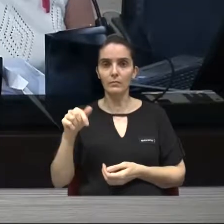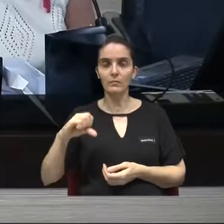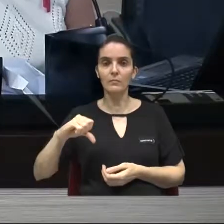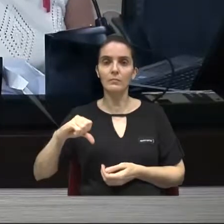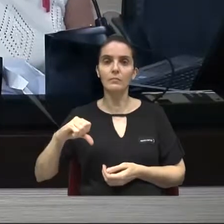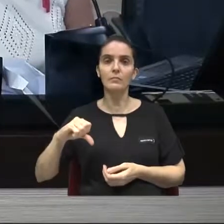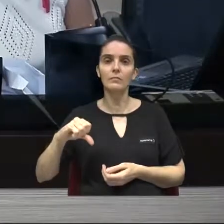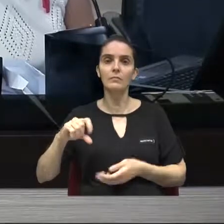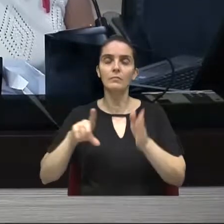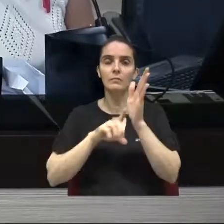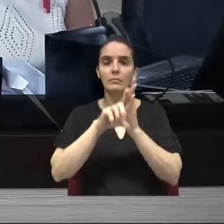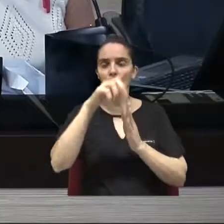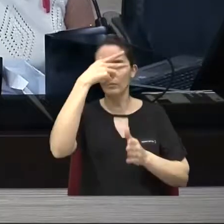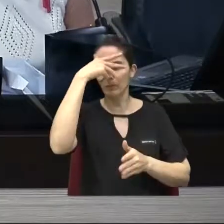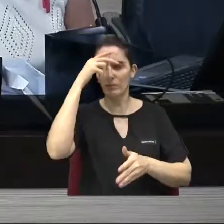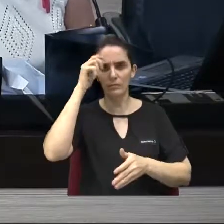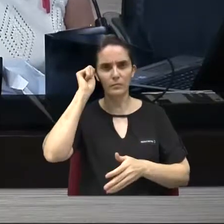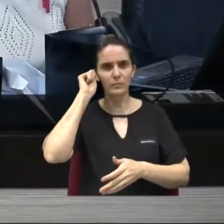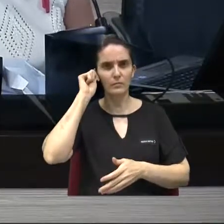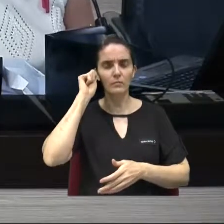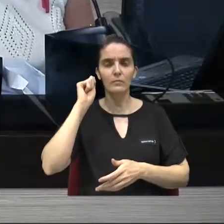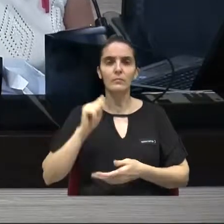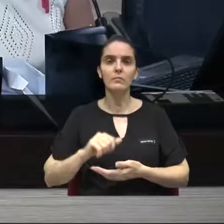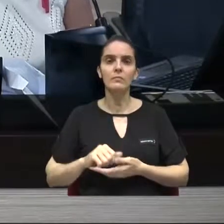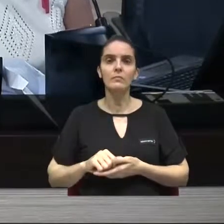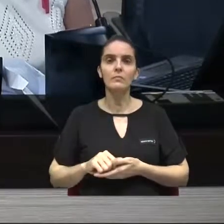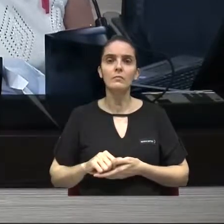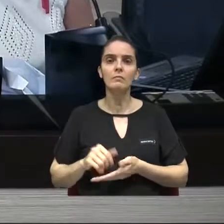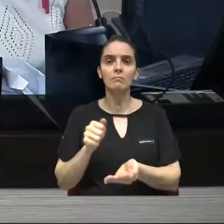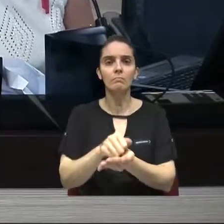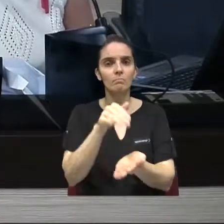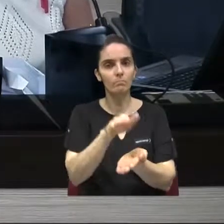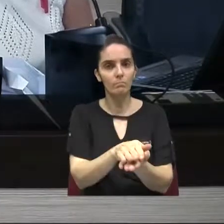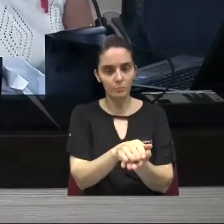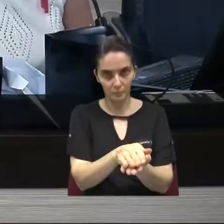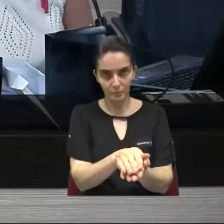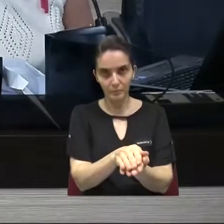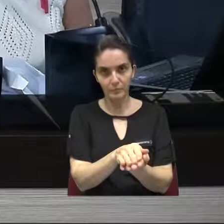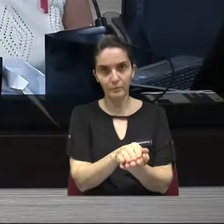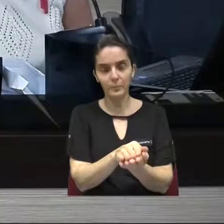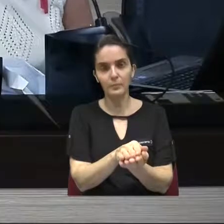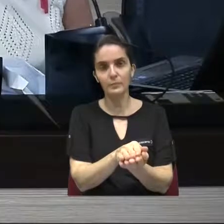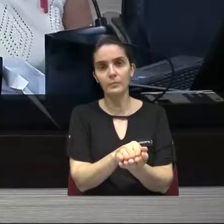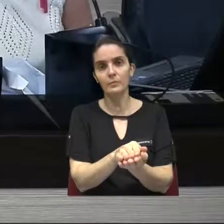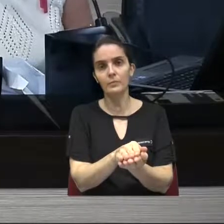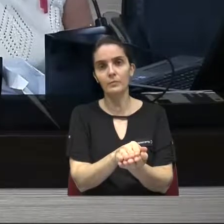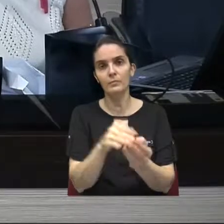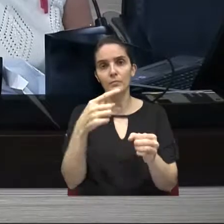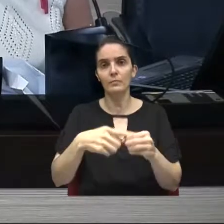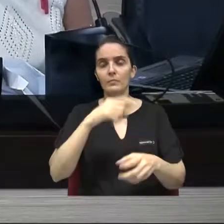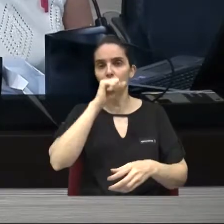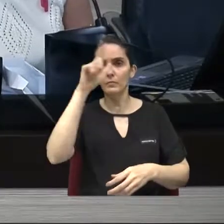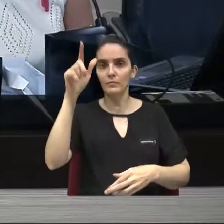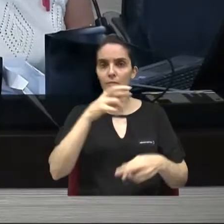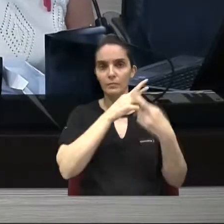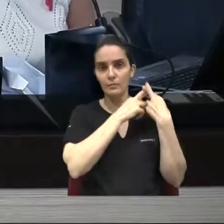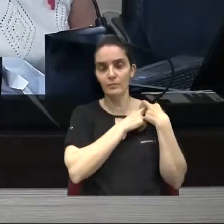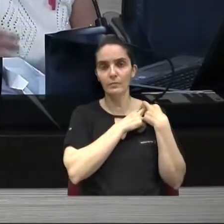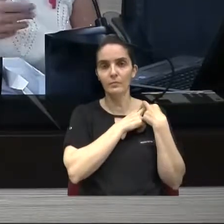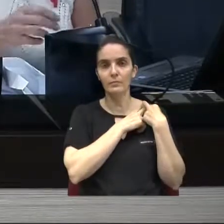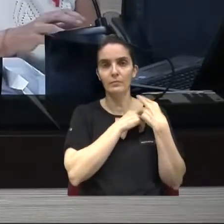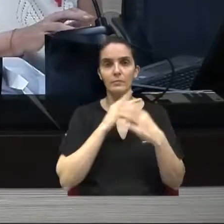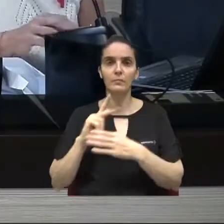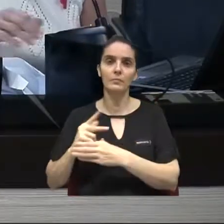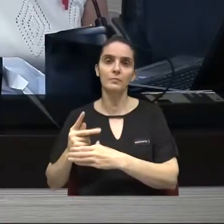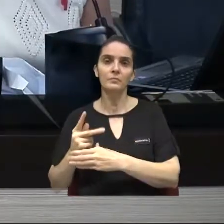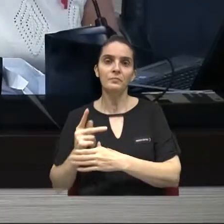579 requer informações ao Poder Executivo Municipal sobre multas de trânsito aplicadas no município de Limeira. Autoria do vereador Elder